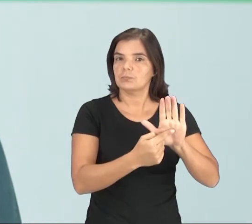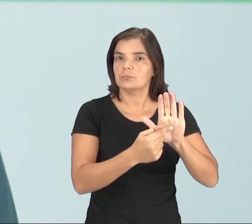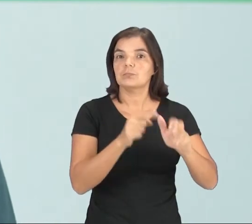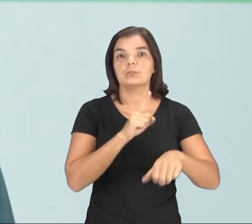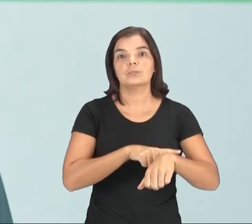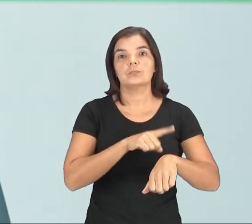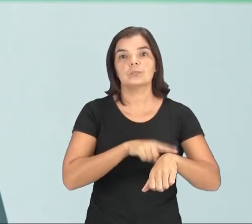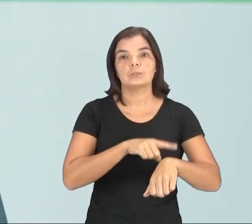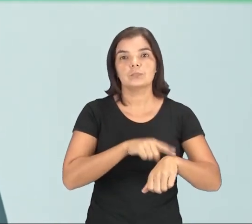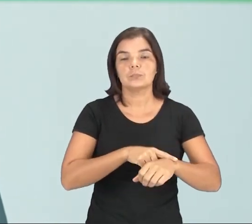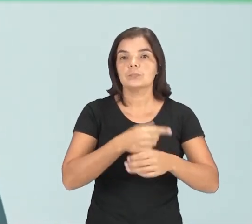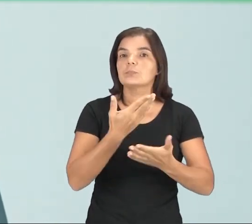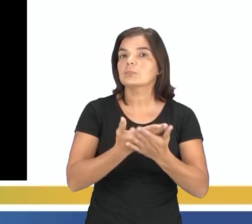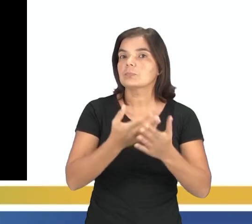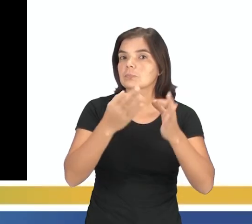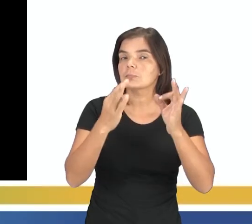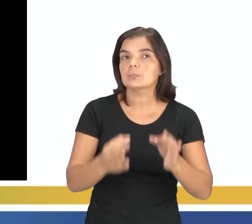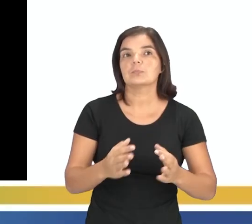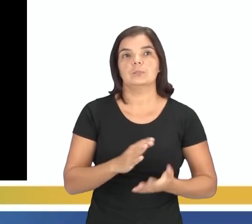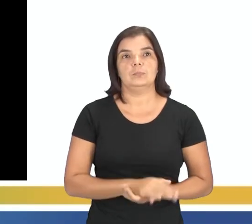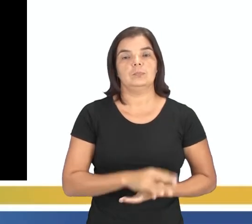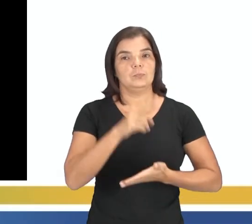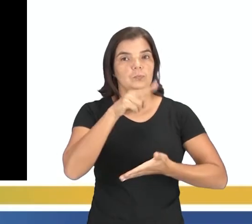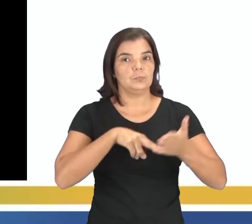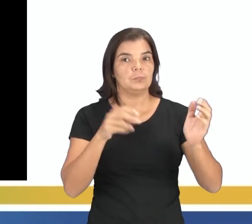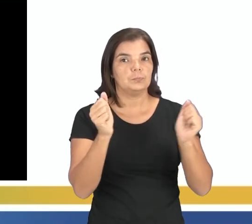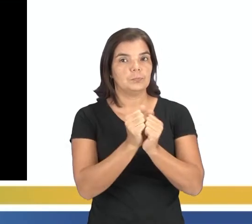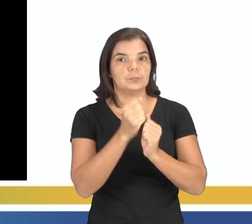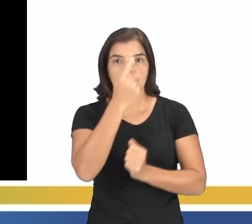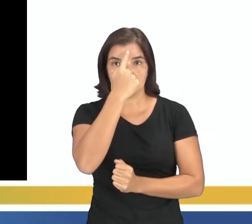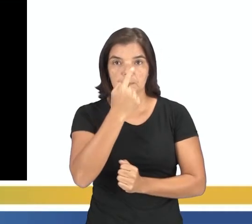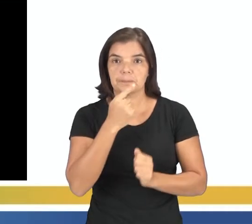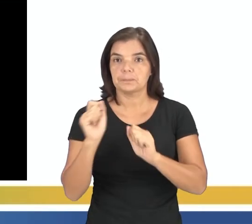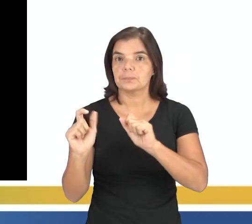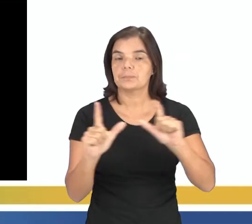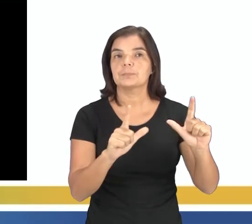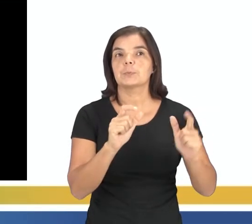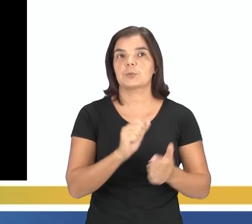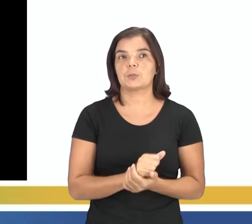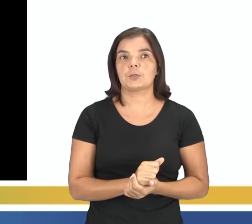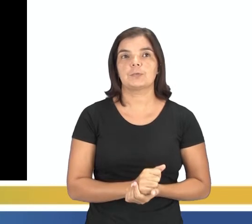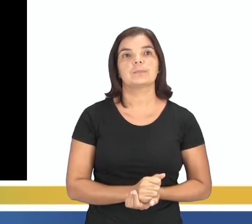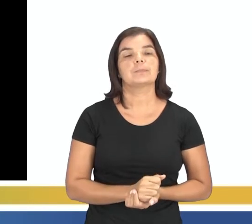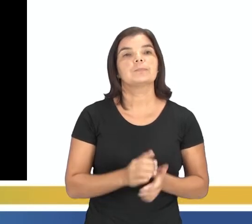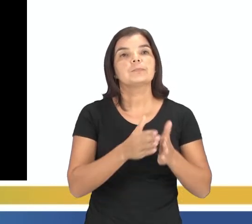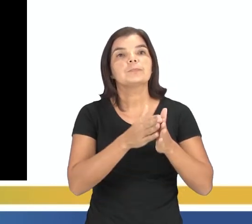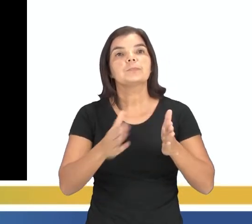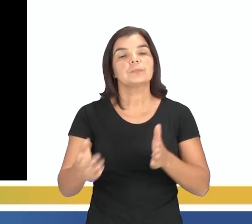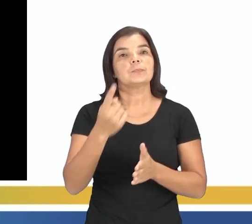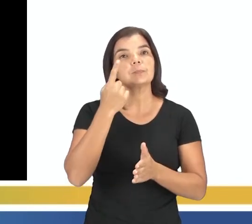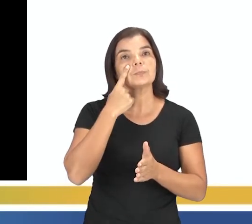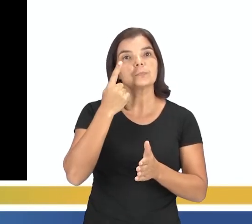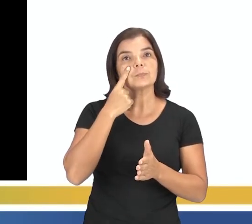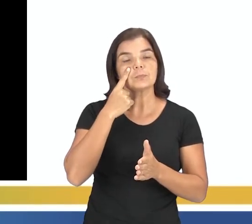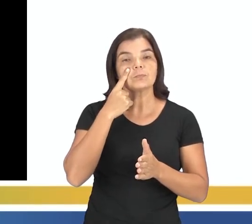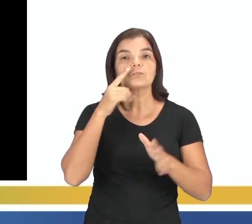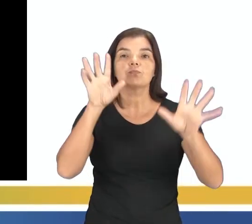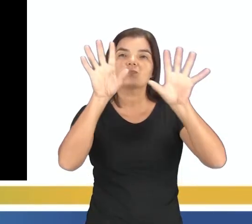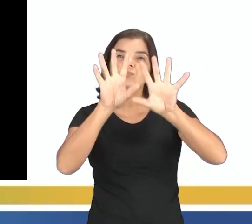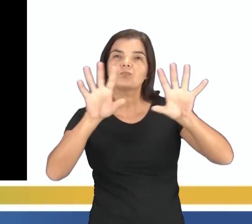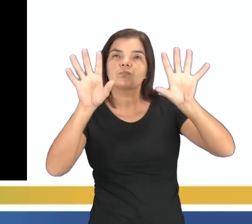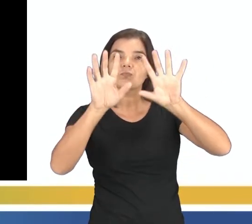primeiro momento da aula, certo? Então, vamos ler junto comigo aqui na imagem. Confere aí a questão. Durante um reparo na Estação